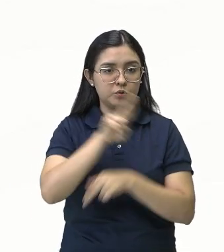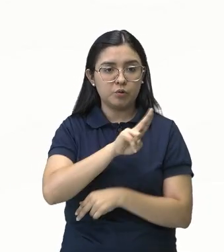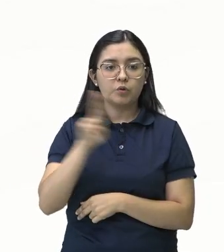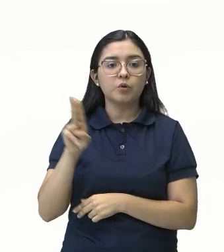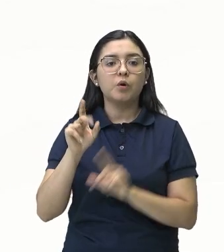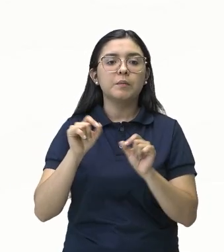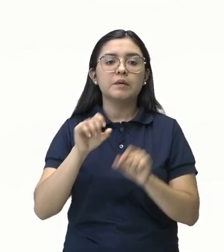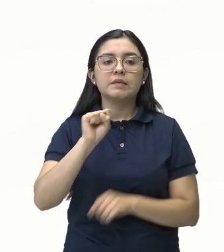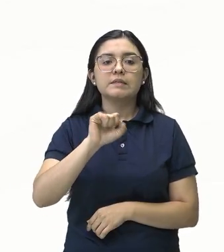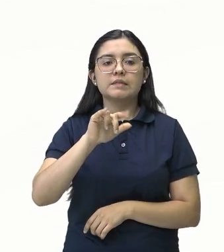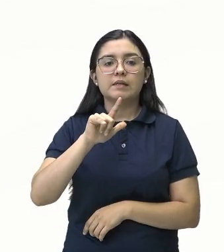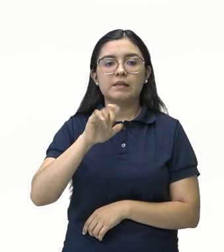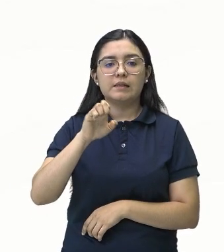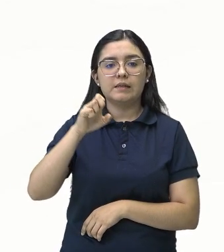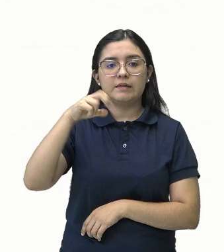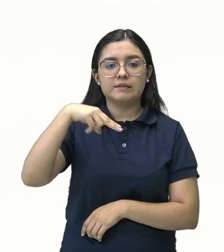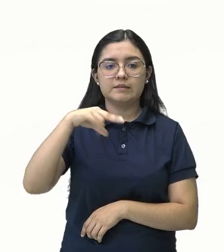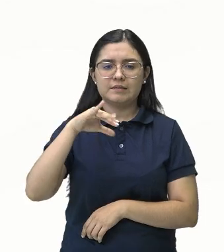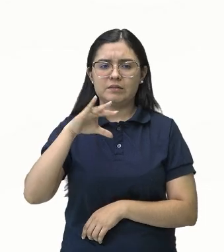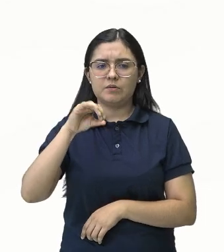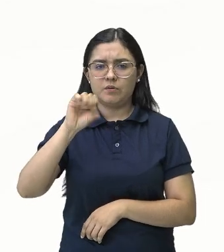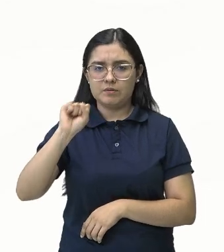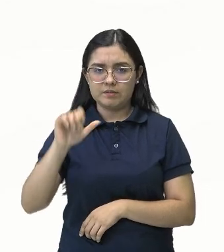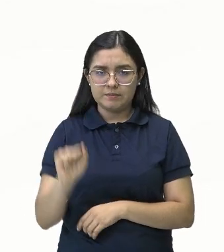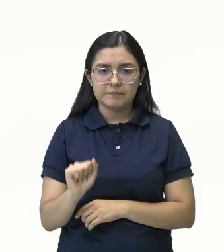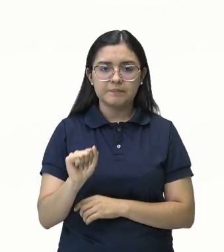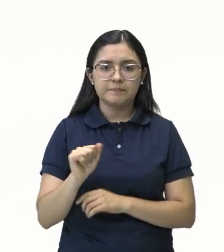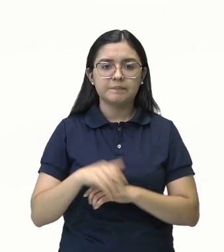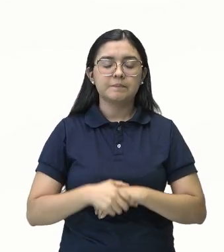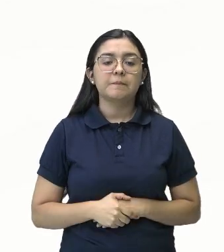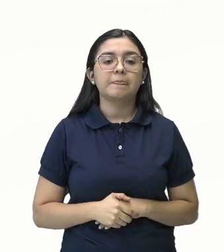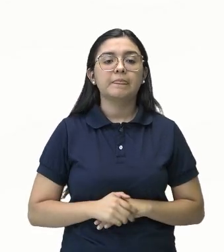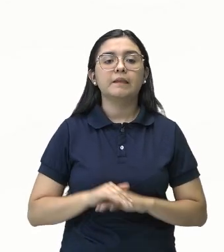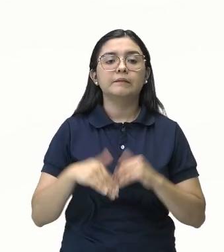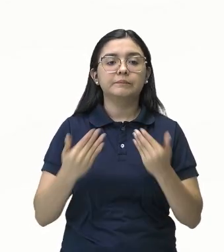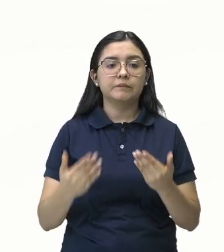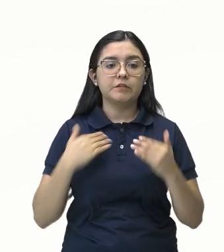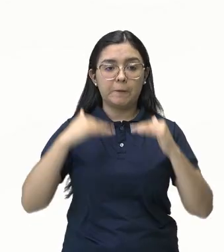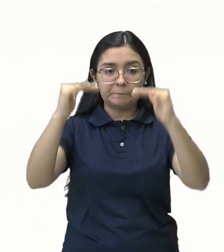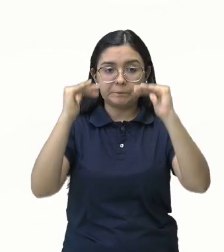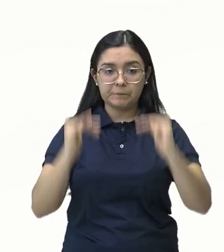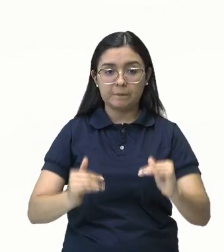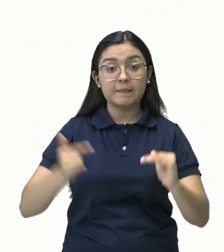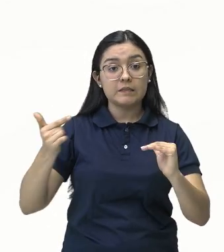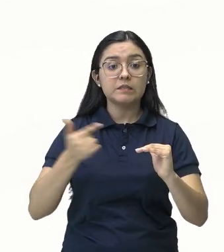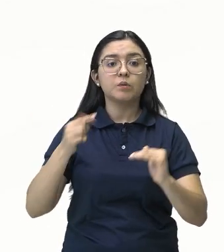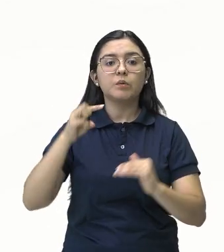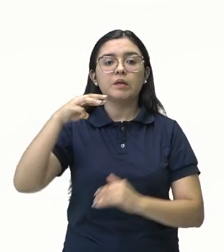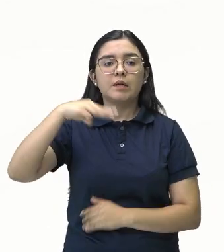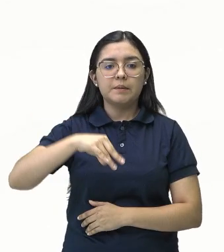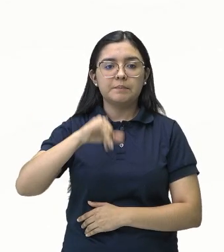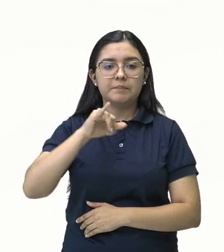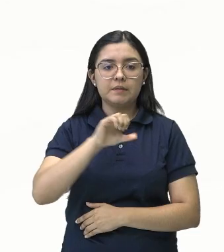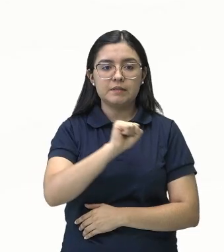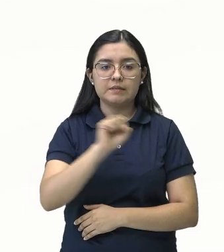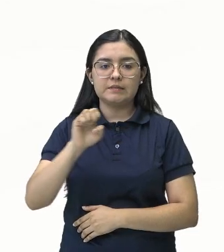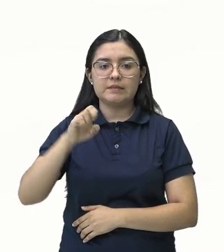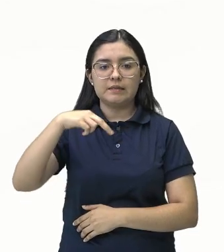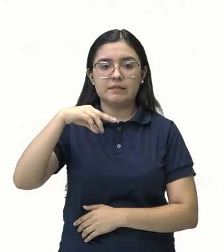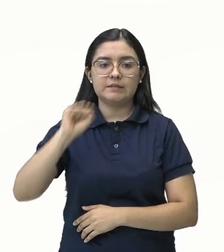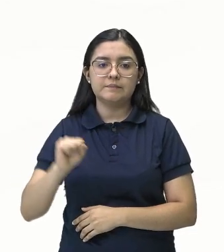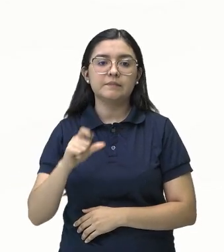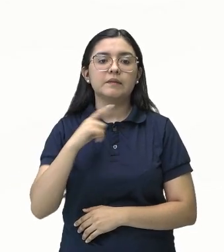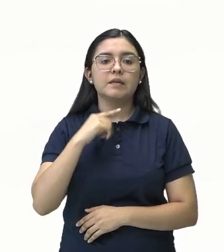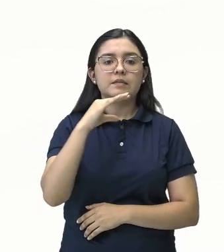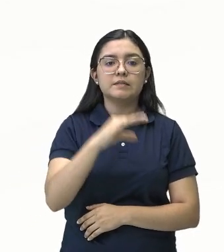há nenhuma mudança para a expressão da proteína. Já a missense, nós temos aqui